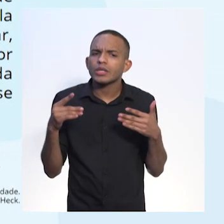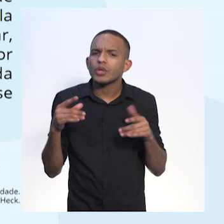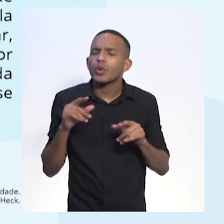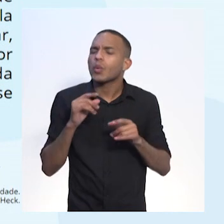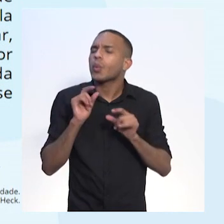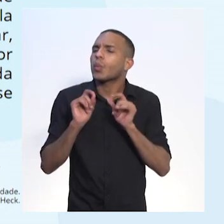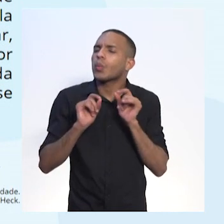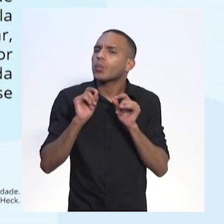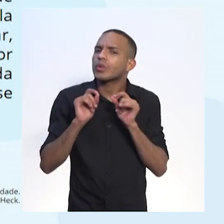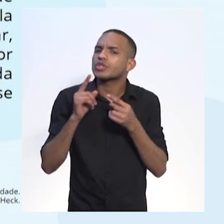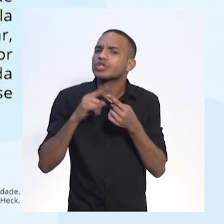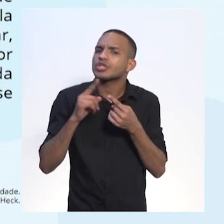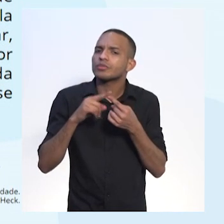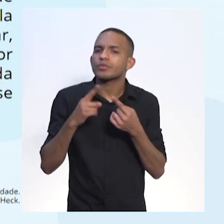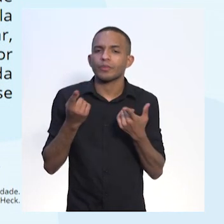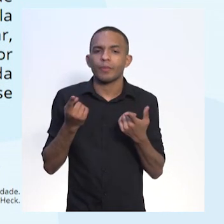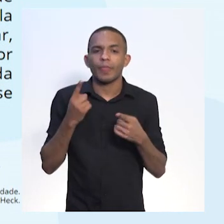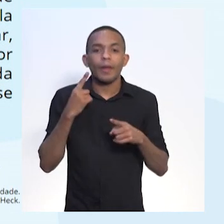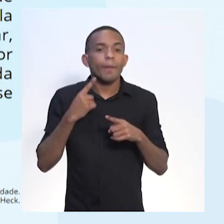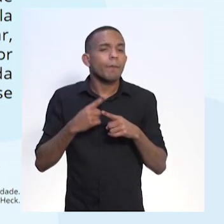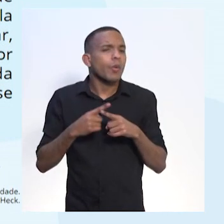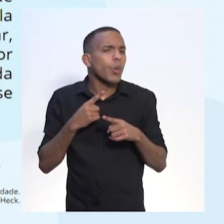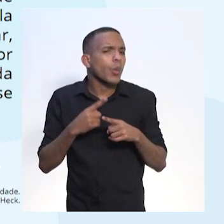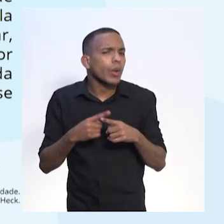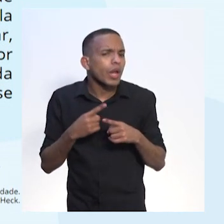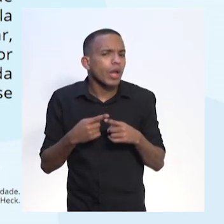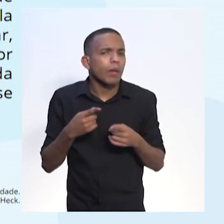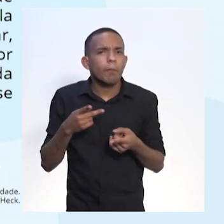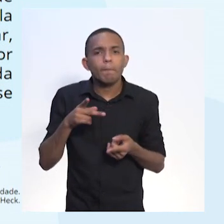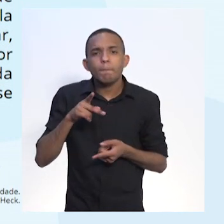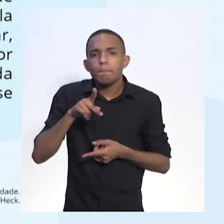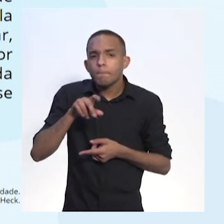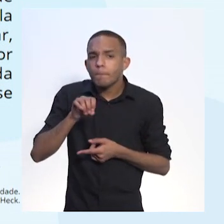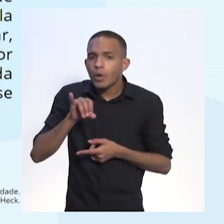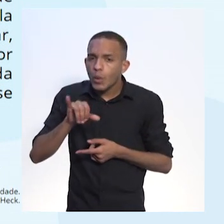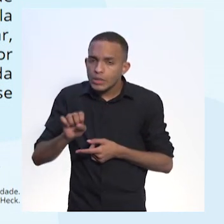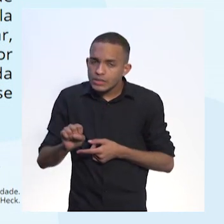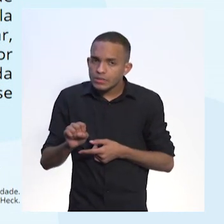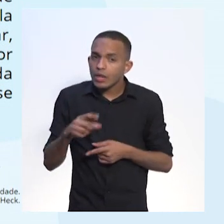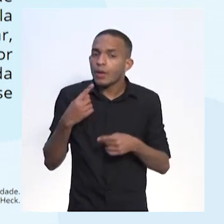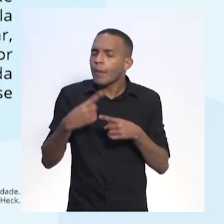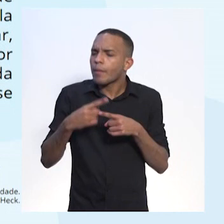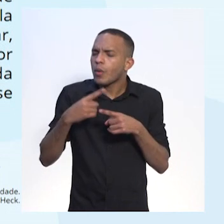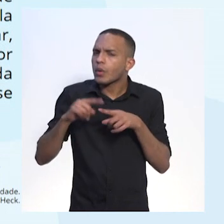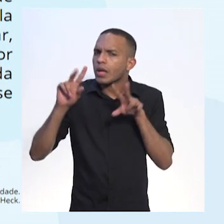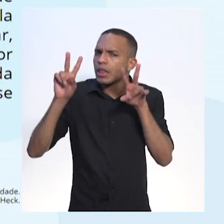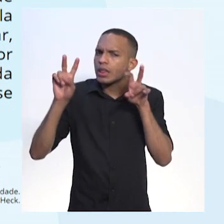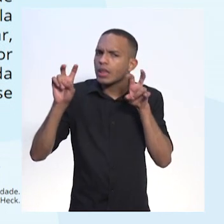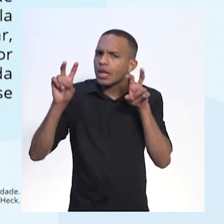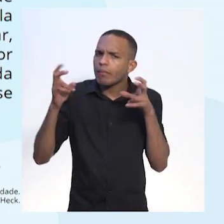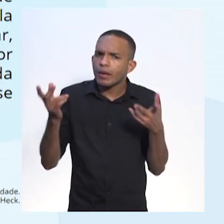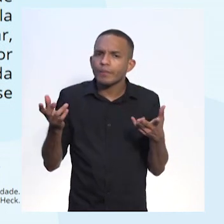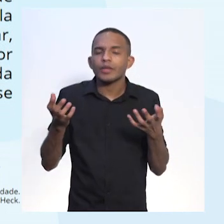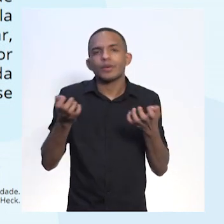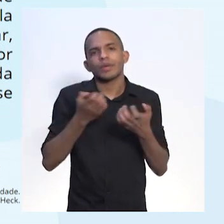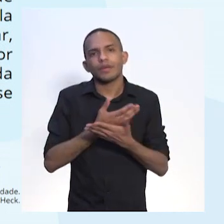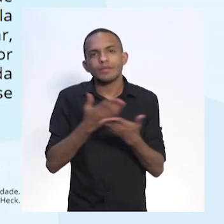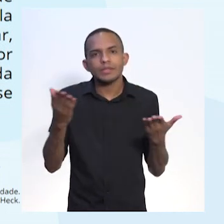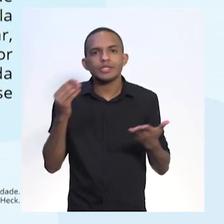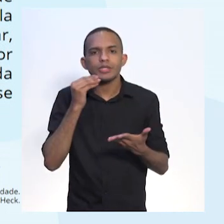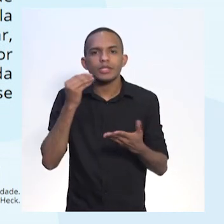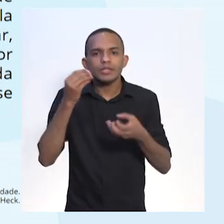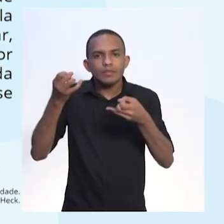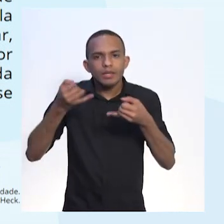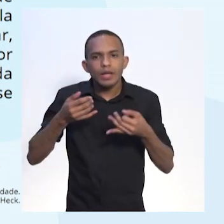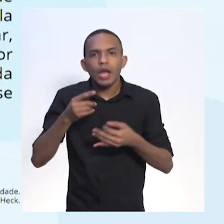de... Por quê? Eu coloquei até um pois aí, então é para explicar. Por que ele é chamado disso? Tá bom? Eu quero que vocês tentem explicar